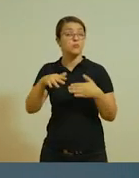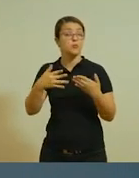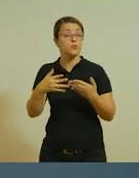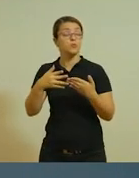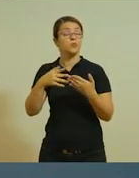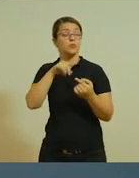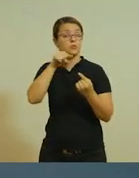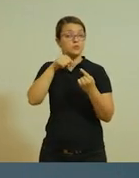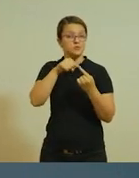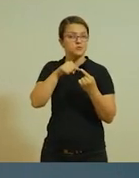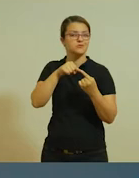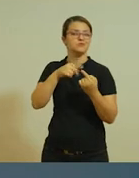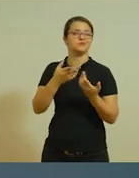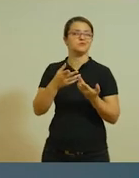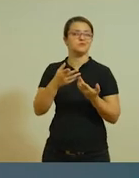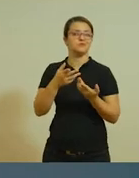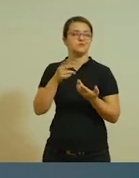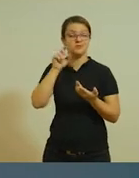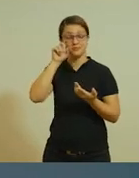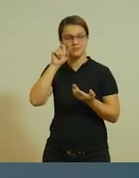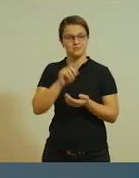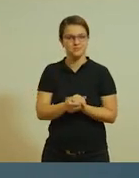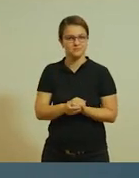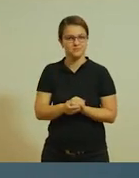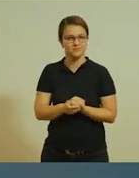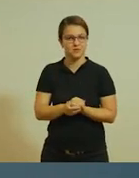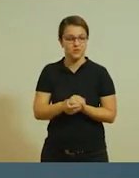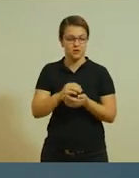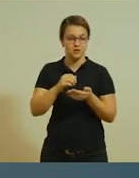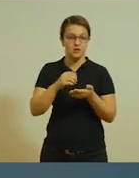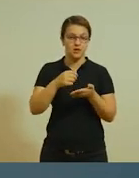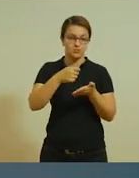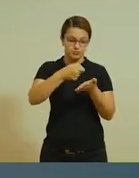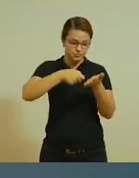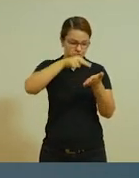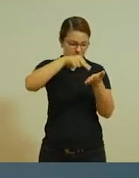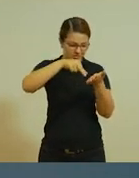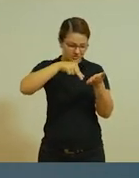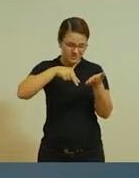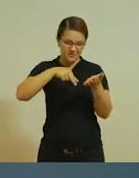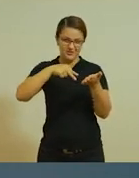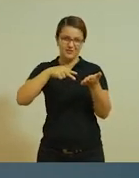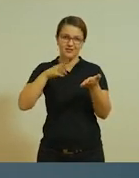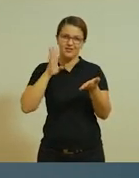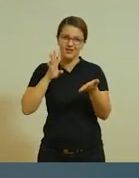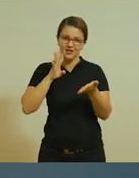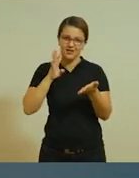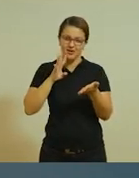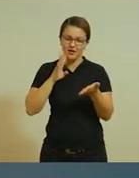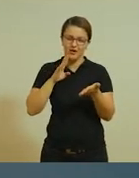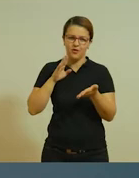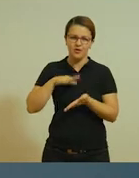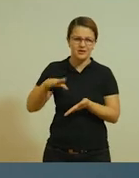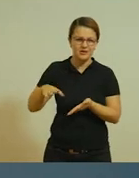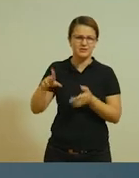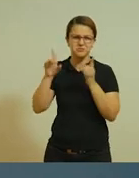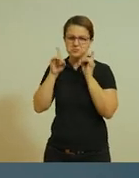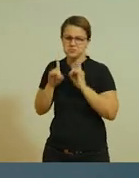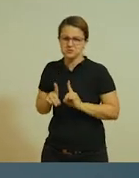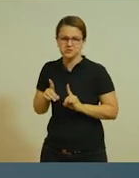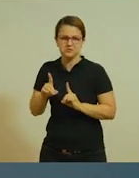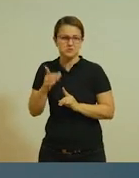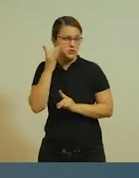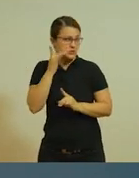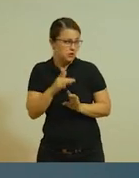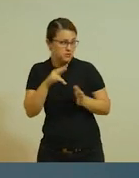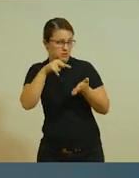nossa proposta, né? A nossa proposta é que você faça uma leitura divertida. As crianças com deficiência, nessa altura, elas podem ainda não